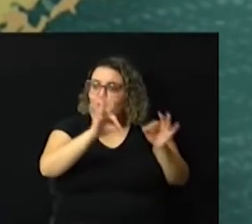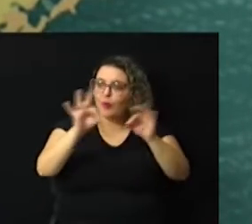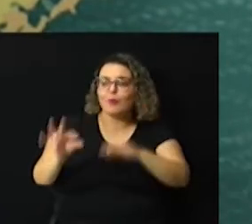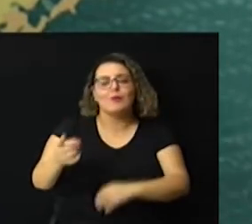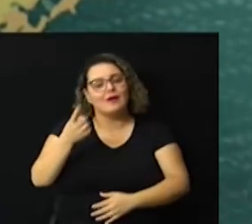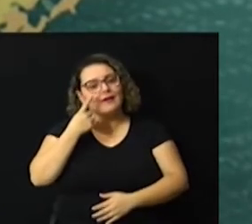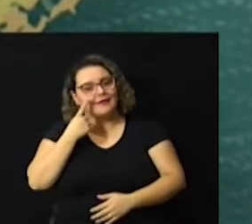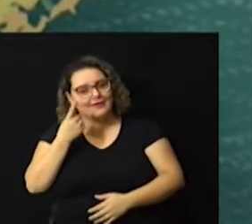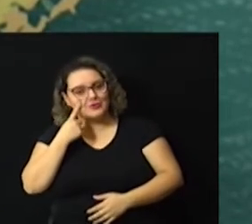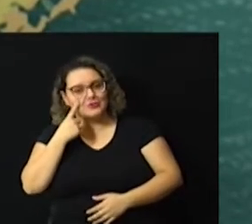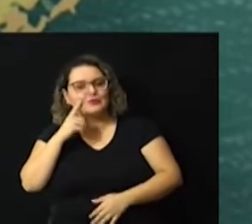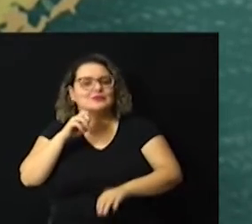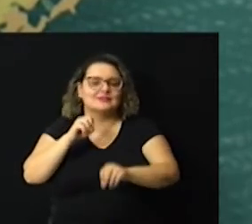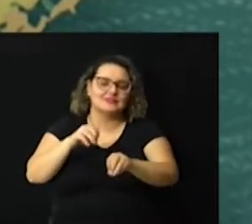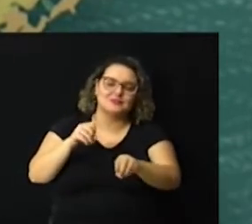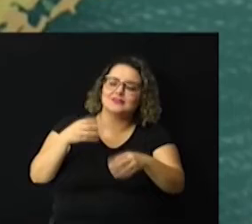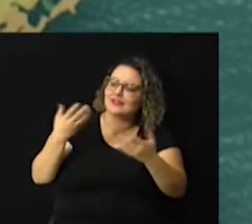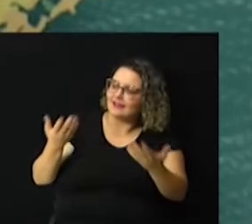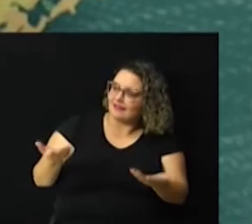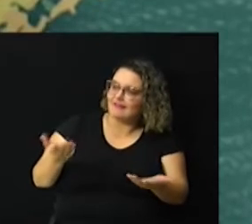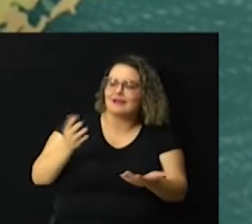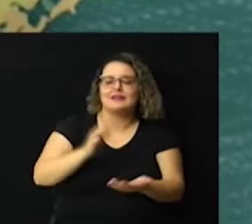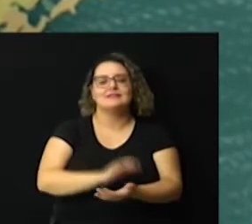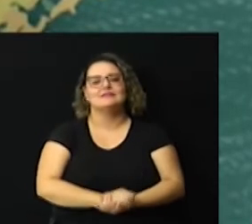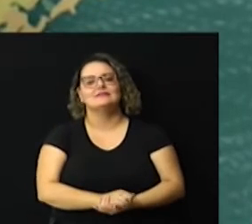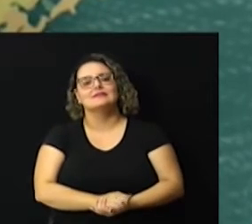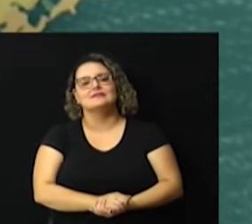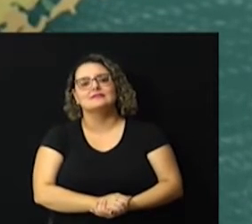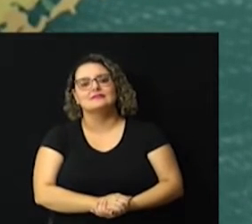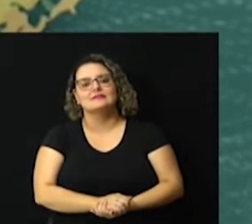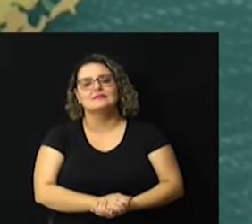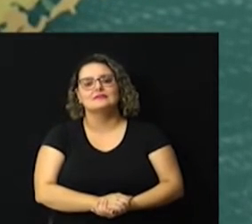acompanhando a gente aqui no quadro De Olho na Educação,